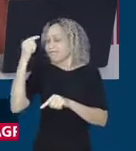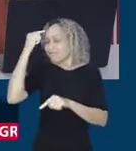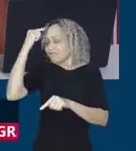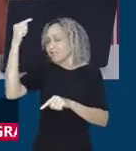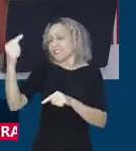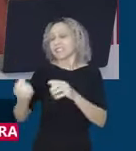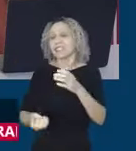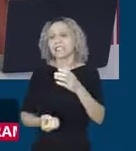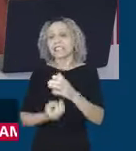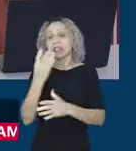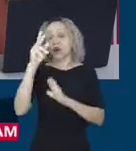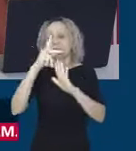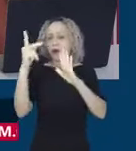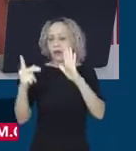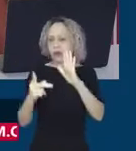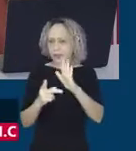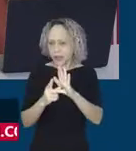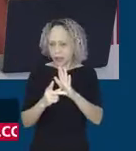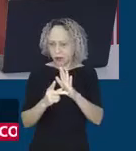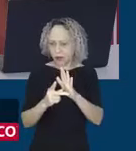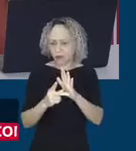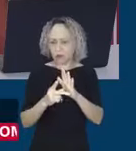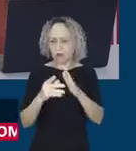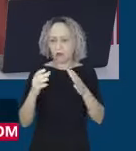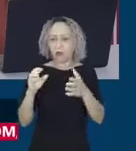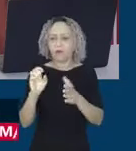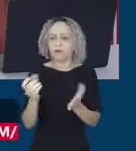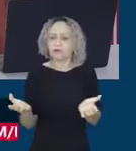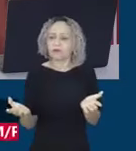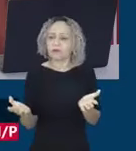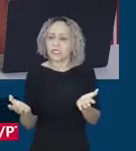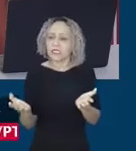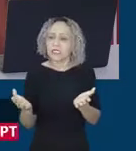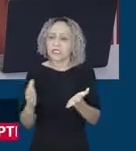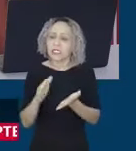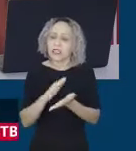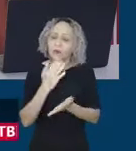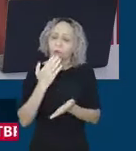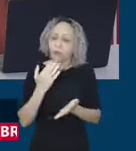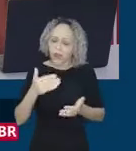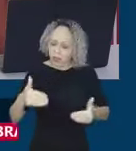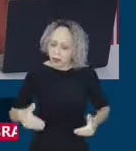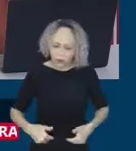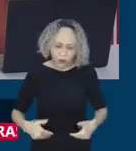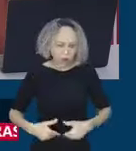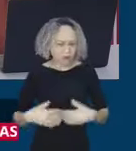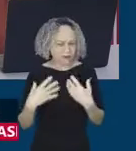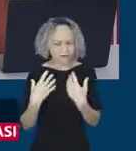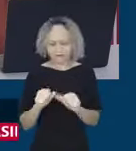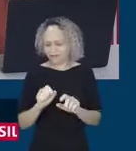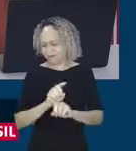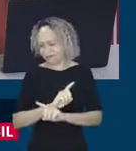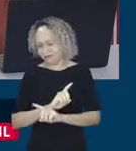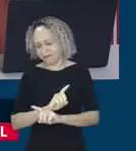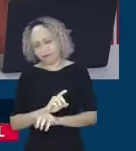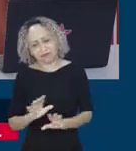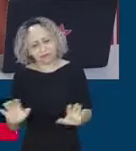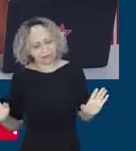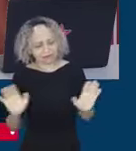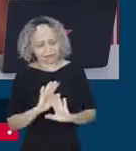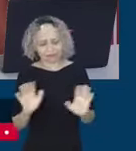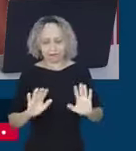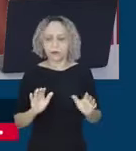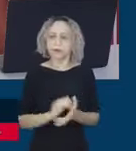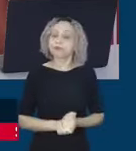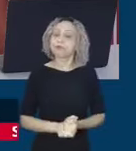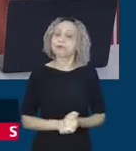governo Lula tem dito para o Brasil e o mundo que esse é um dos compromissos dele. Me lembro, o primeiro discurso que ele ia para o Rio Grande do Sul, ele já